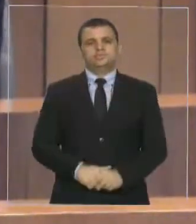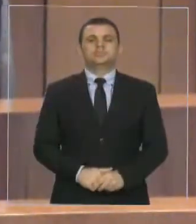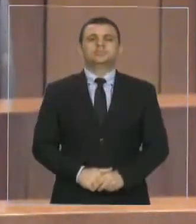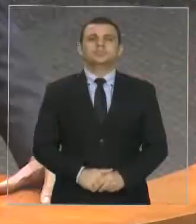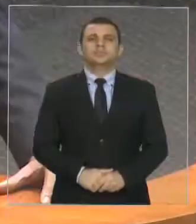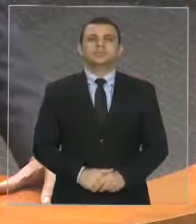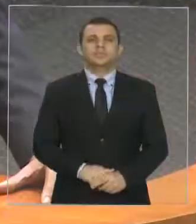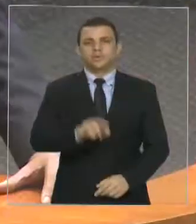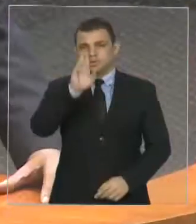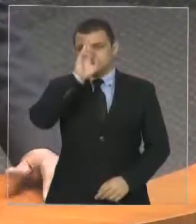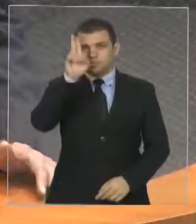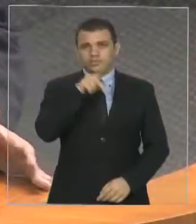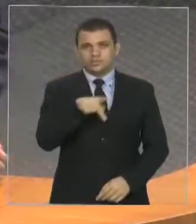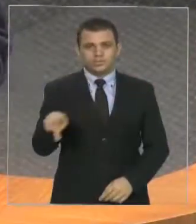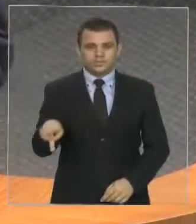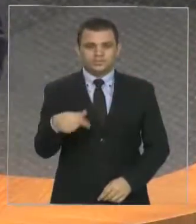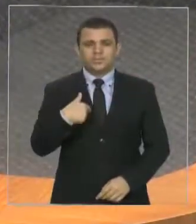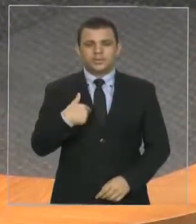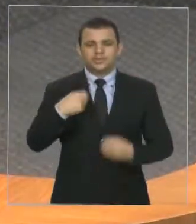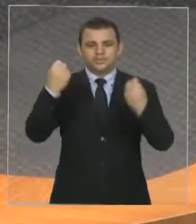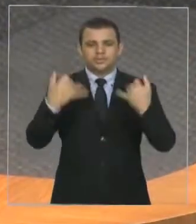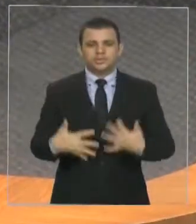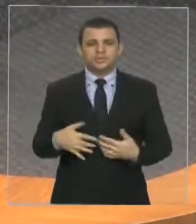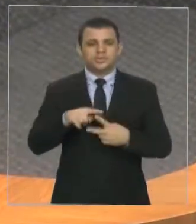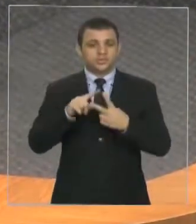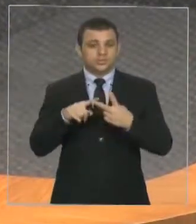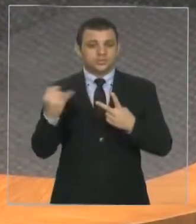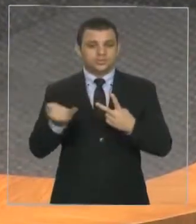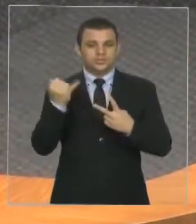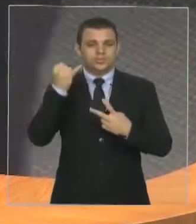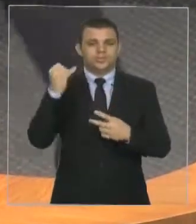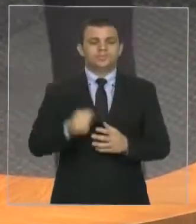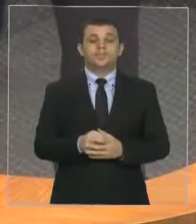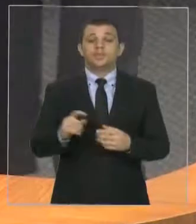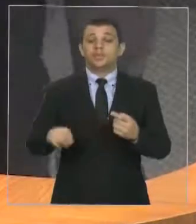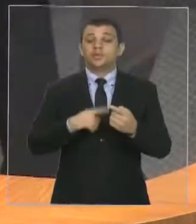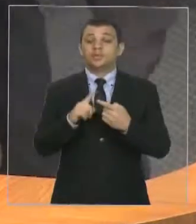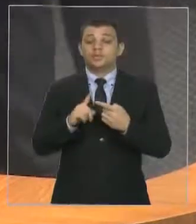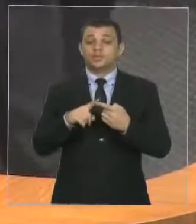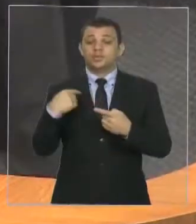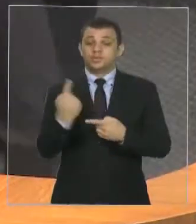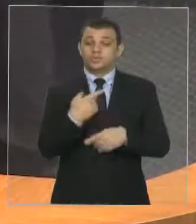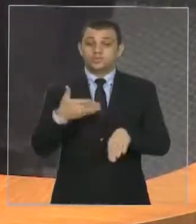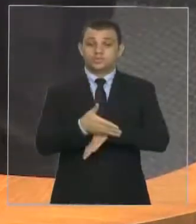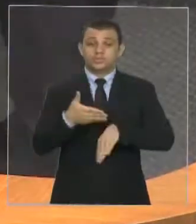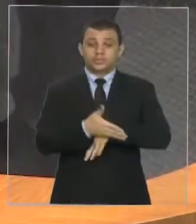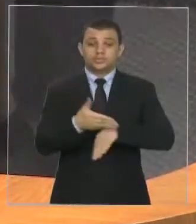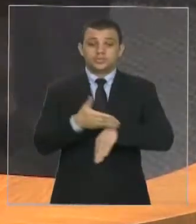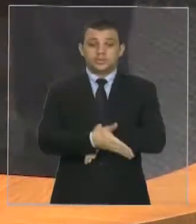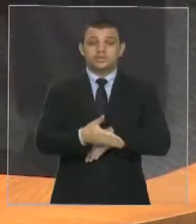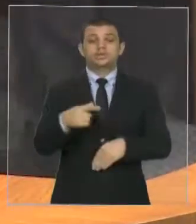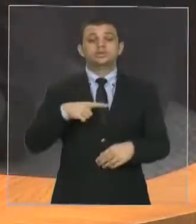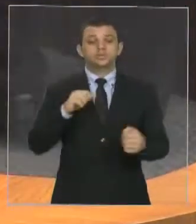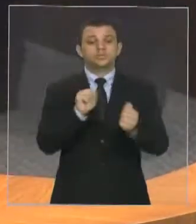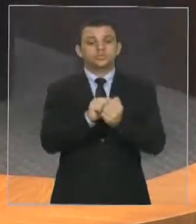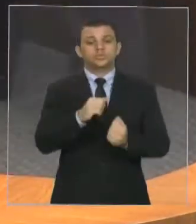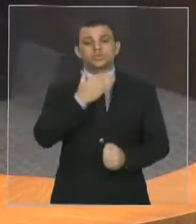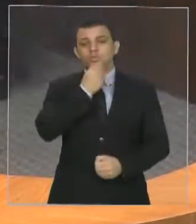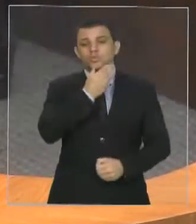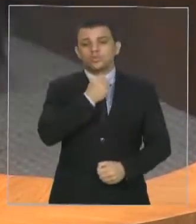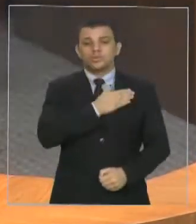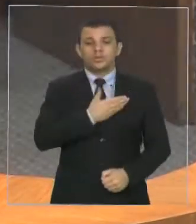breves registros. Primeiro, da nossa participação na agenda com o governador Flávio Dino, na última